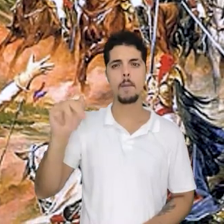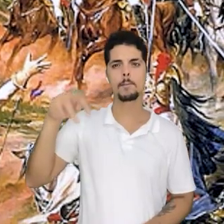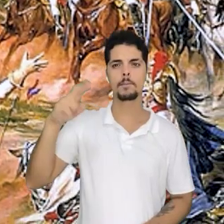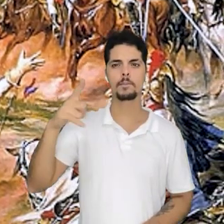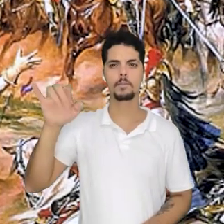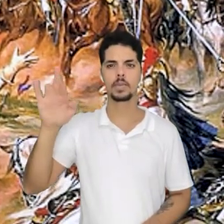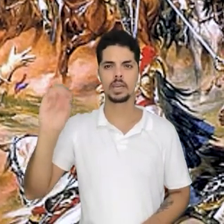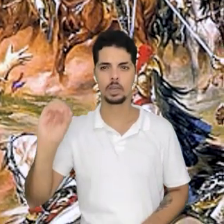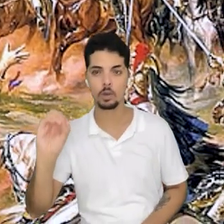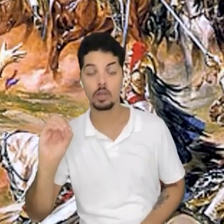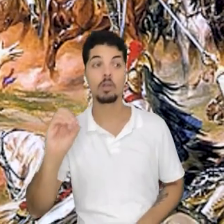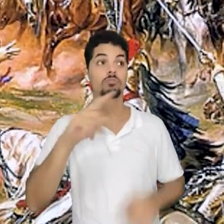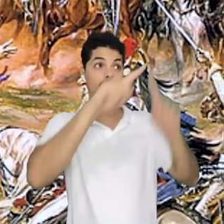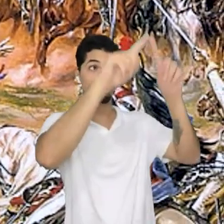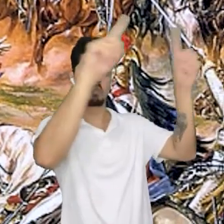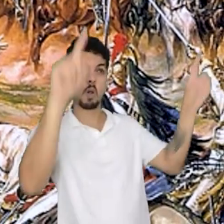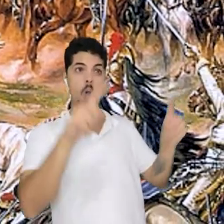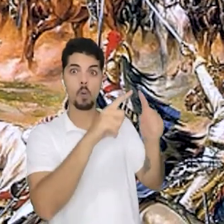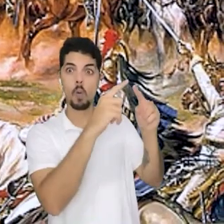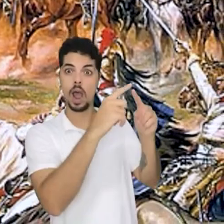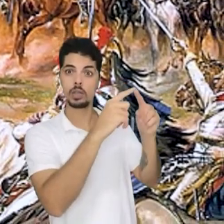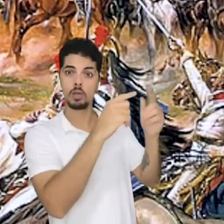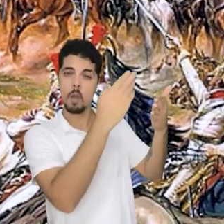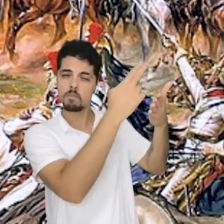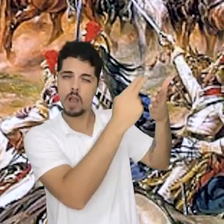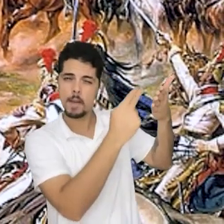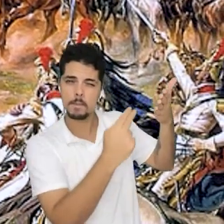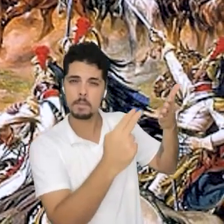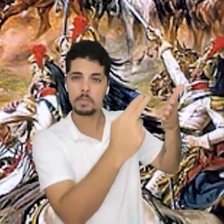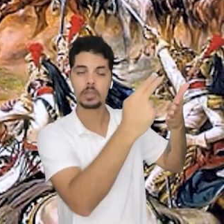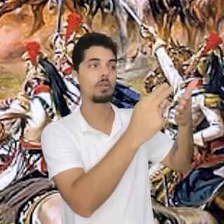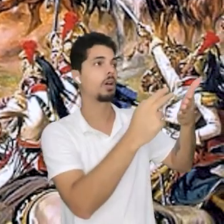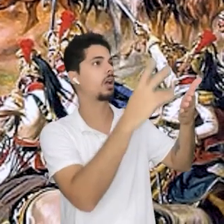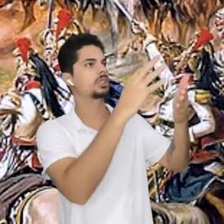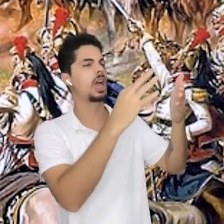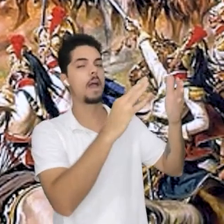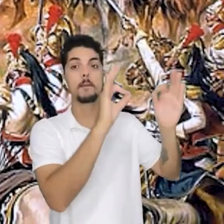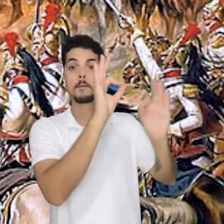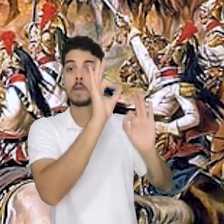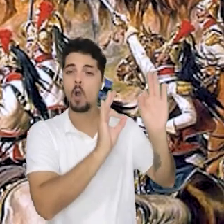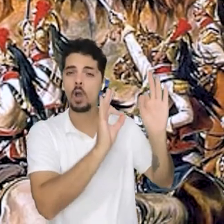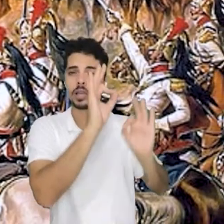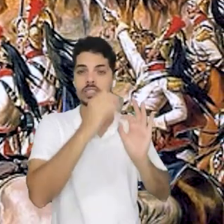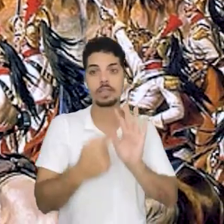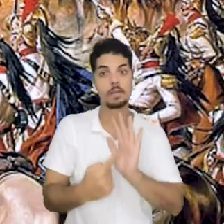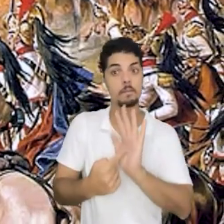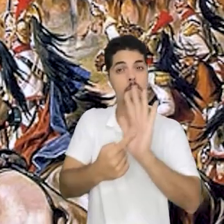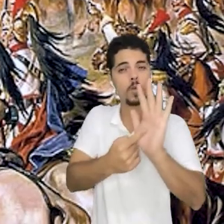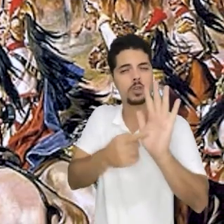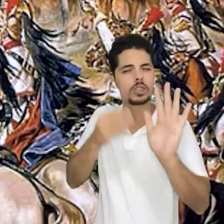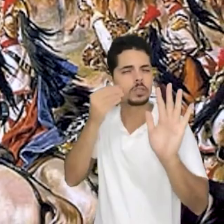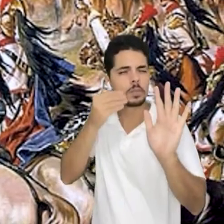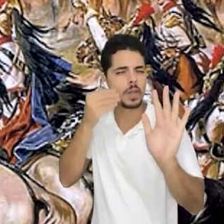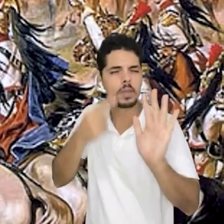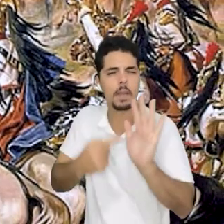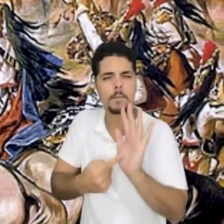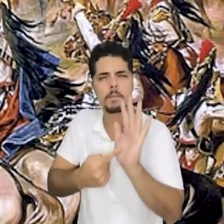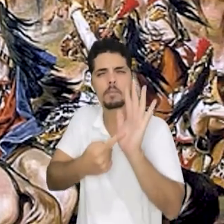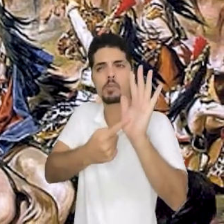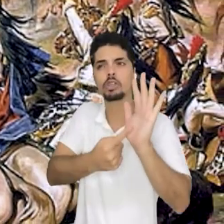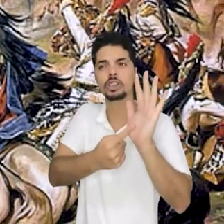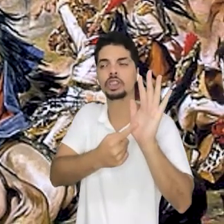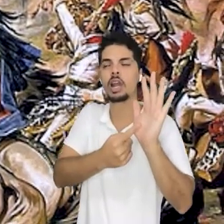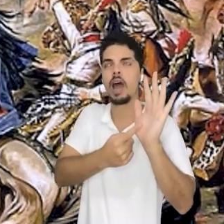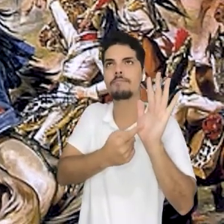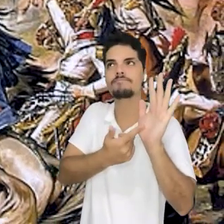é de 1888 e ele é basicamente uma idealização desse momento do processo de